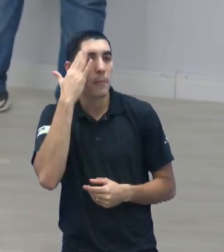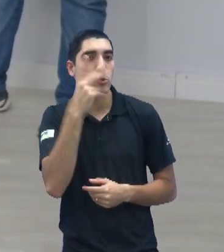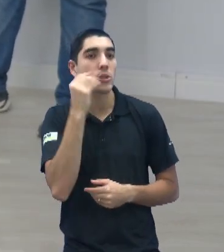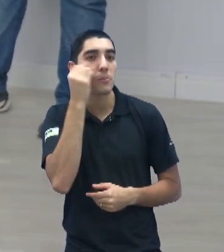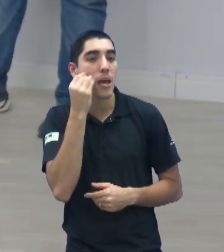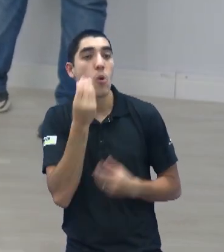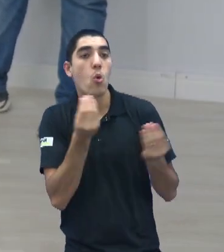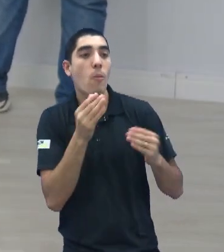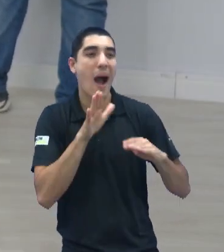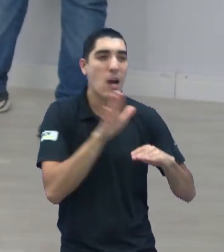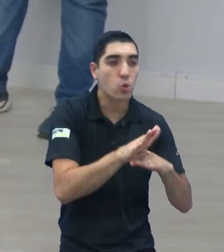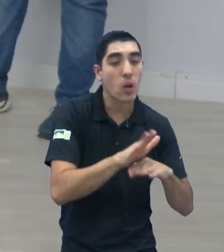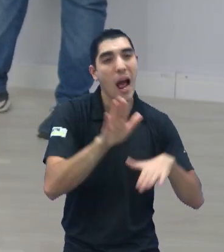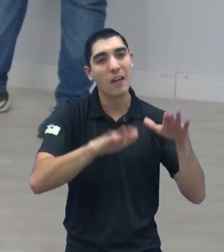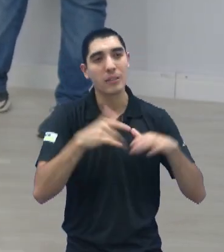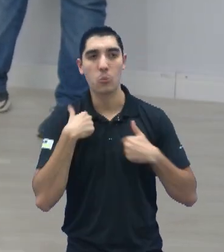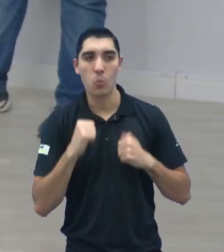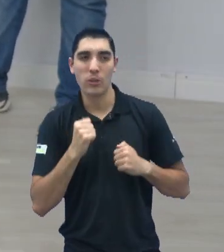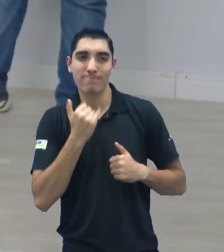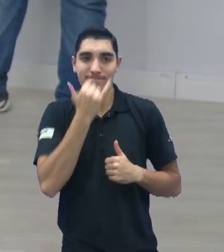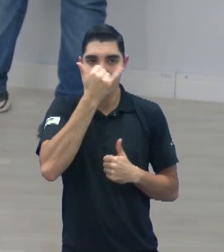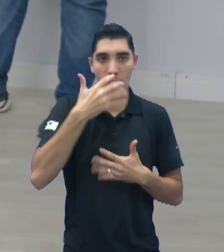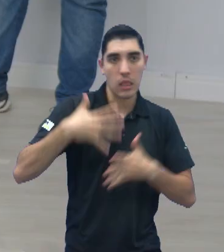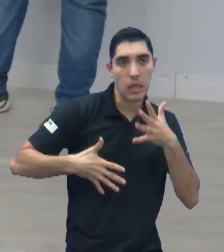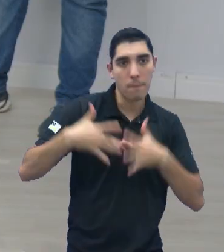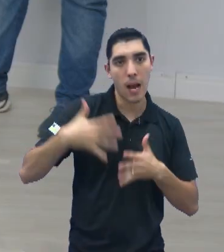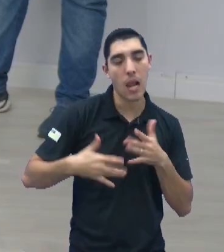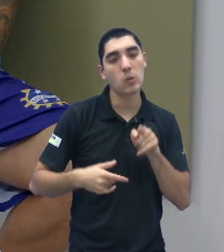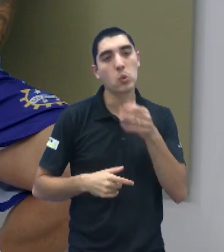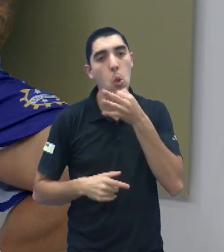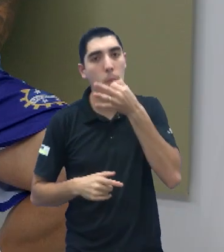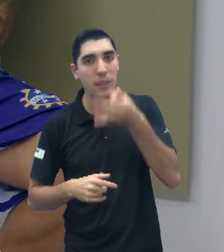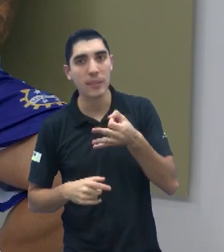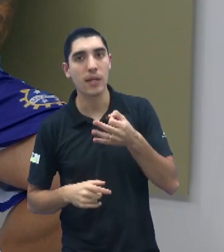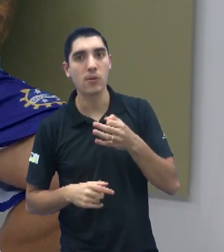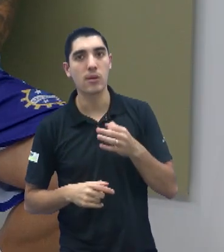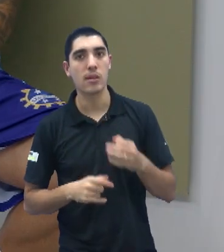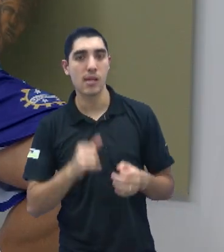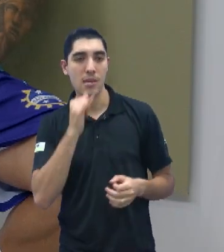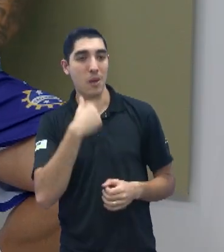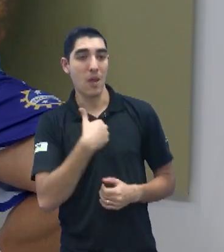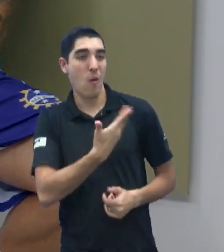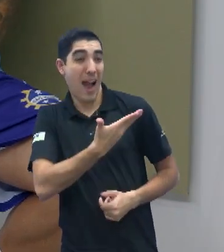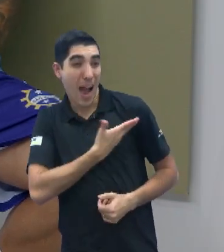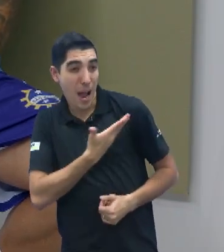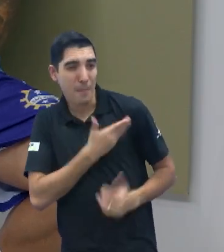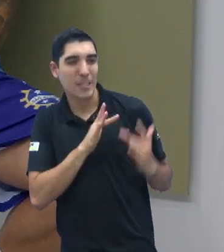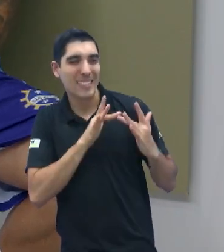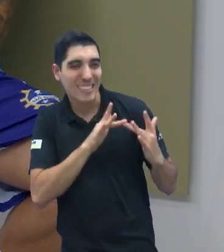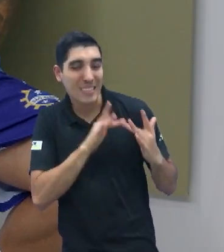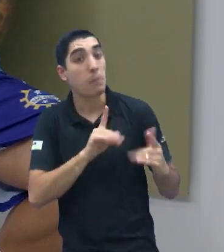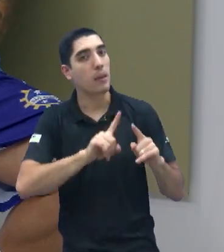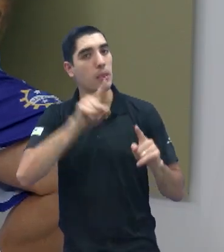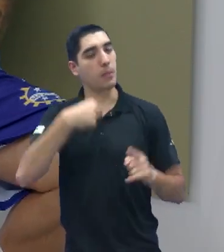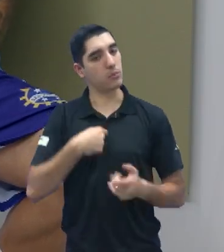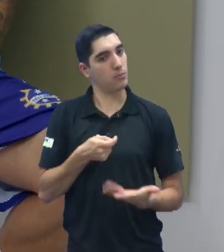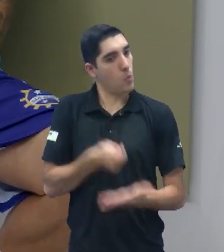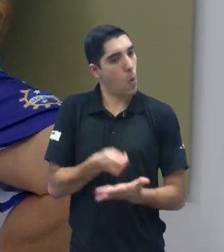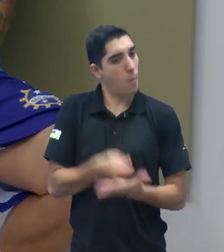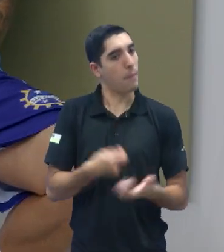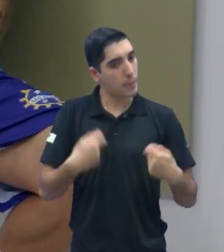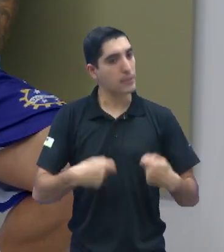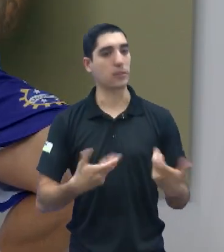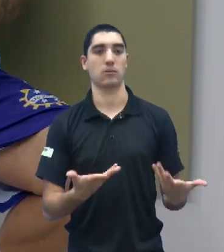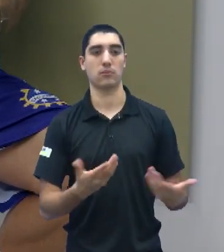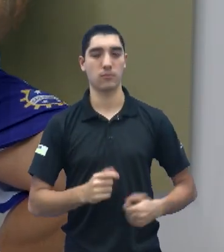que ponto que atrapalha também, né? Na perspectiva de você, ao mesmo tempo, ser amigo dos caras, mas cobrar deles também, isso daí. Então, é